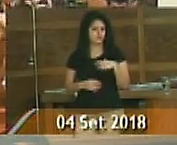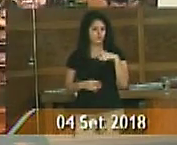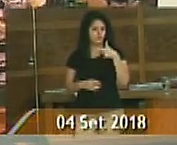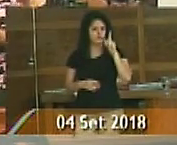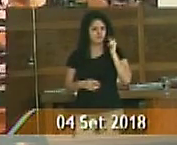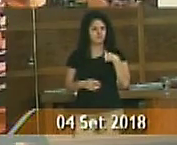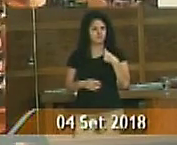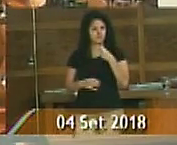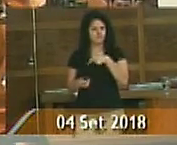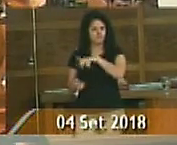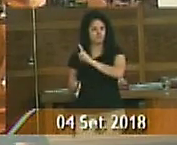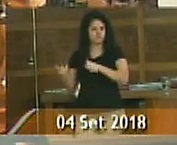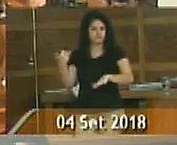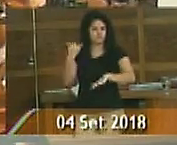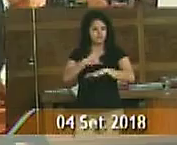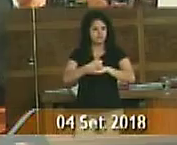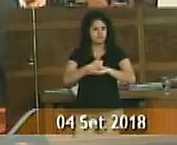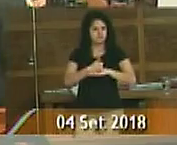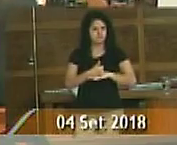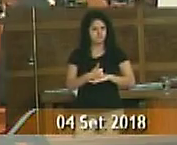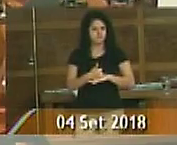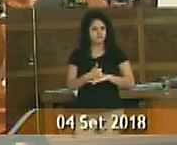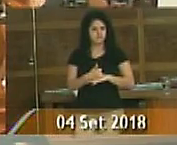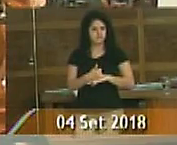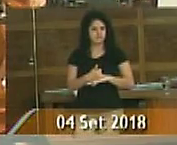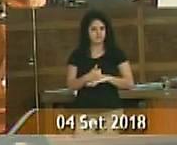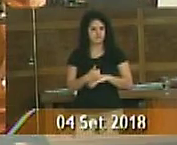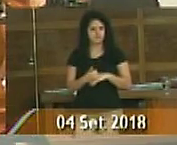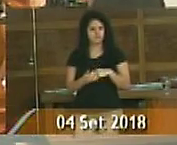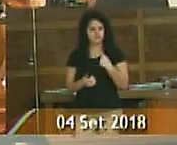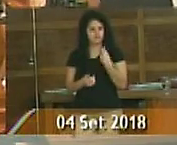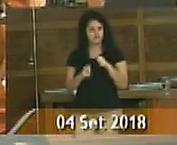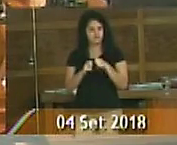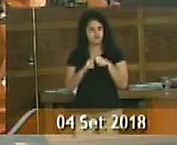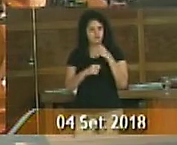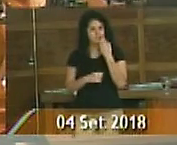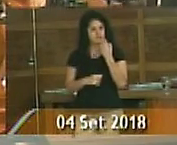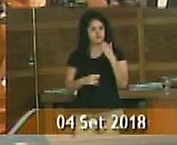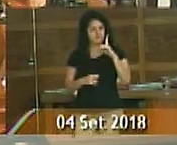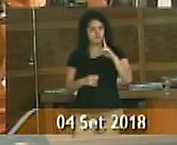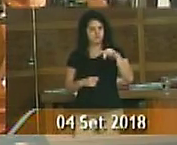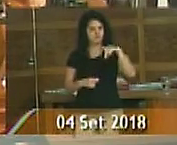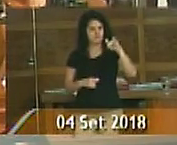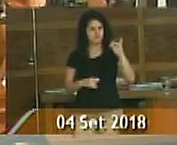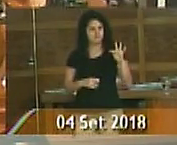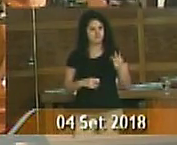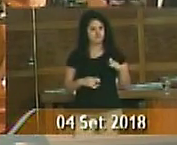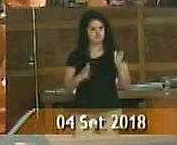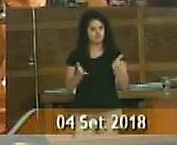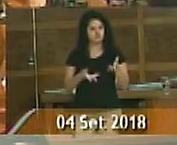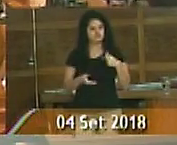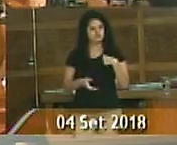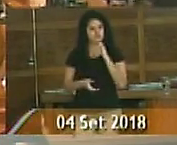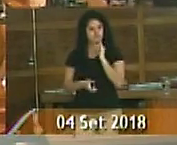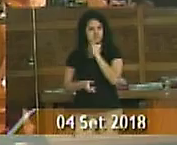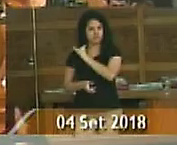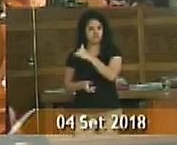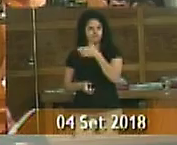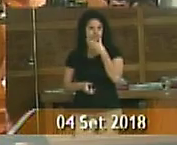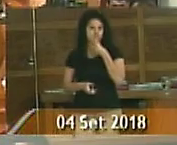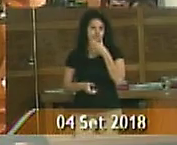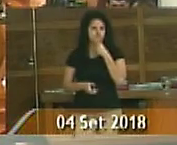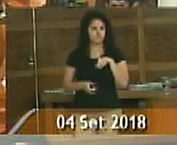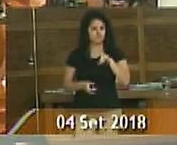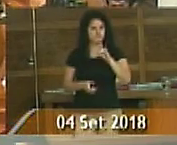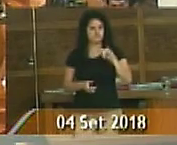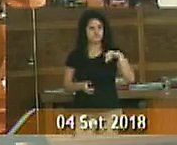Volta Redonda, e nós tínhamos feito um pedido ao DENIT, e hoje eu liguei para o rapaz lá do DENIT, e ele falou que não